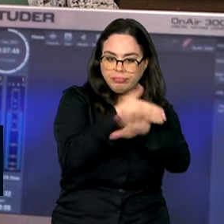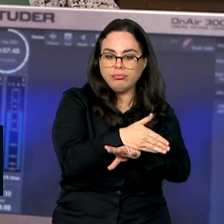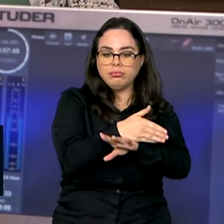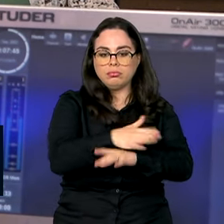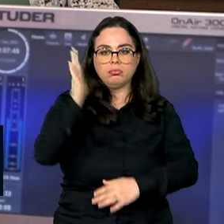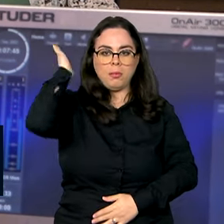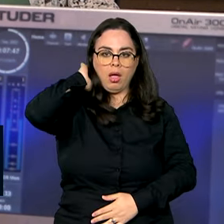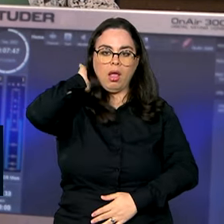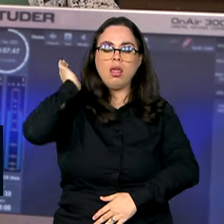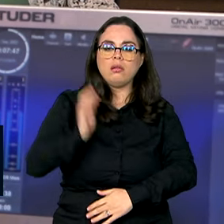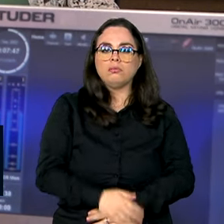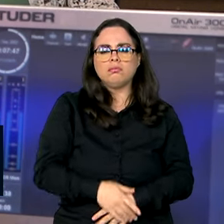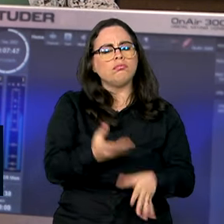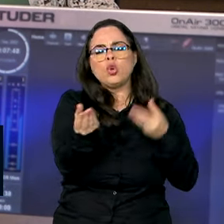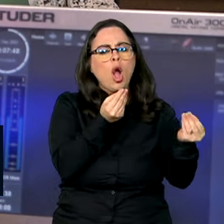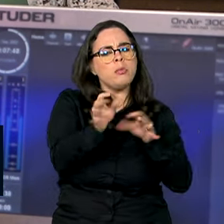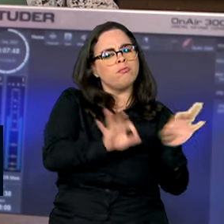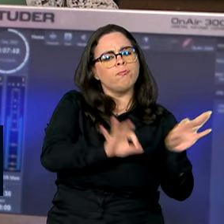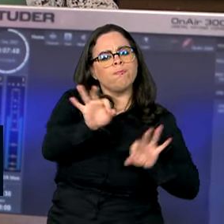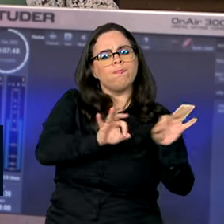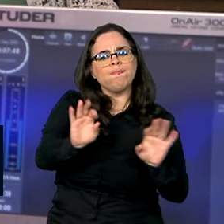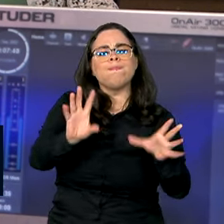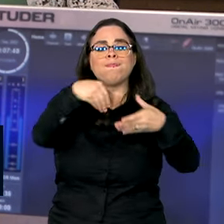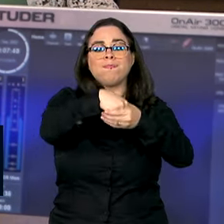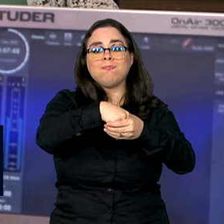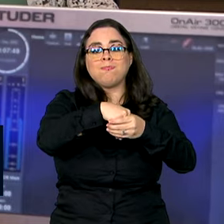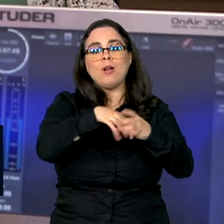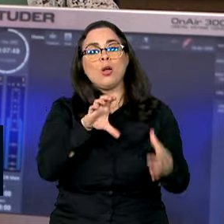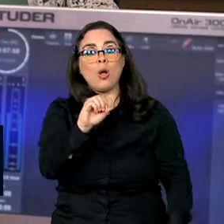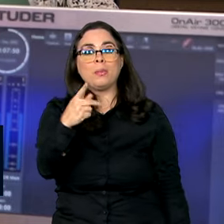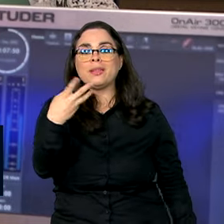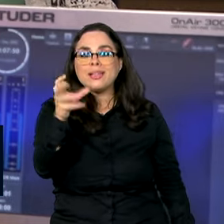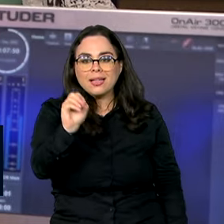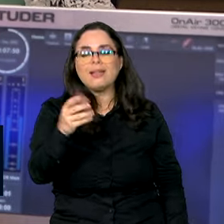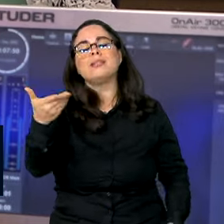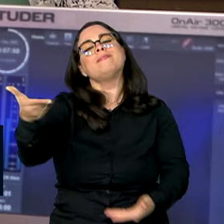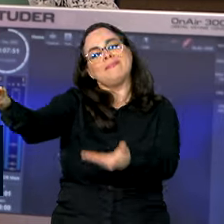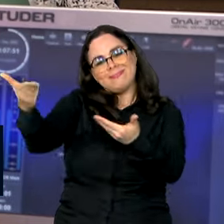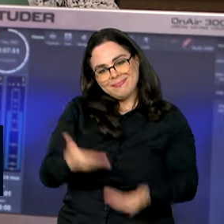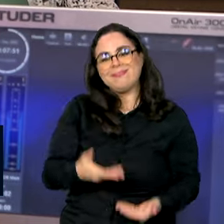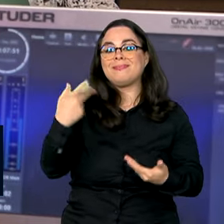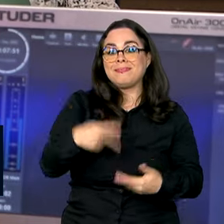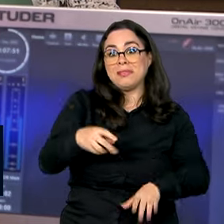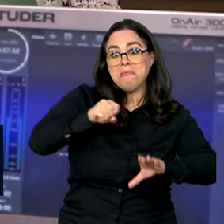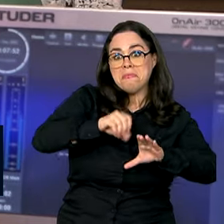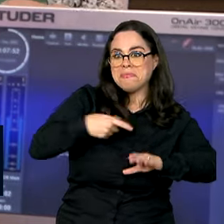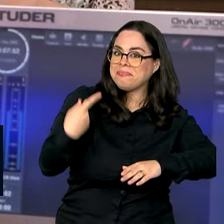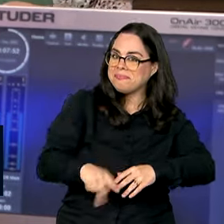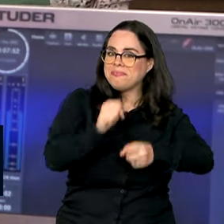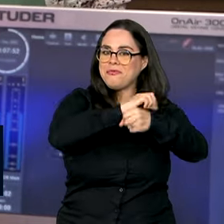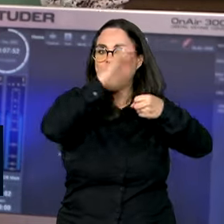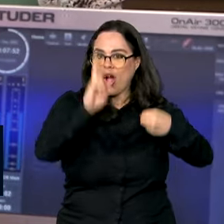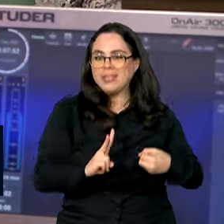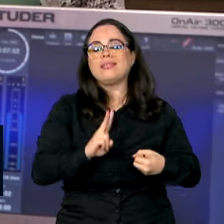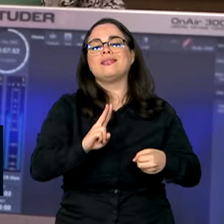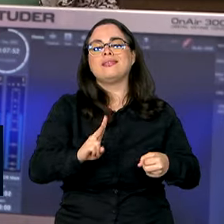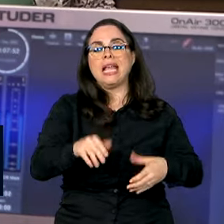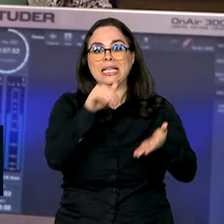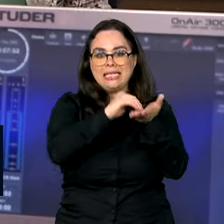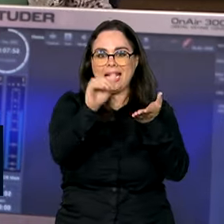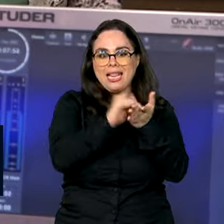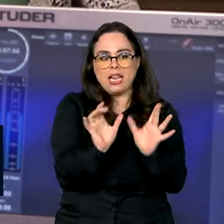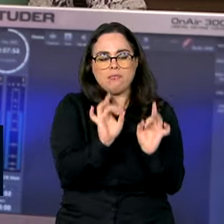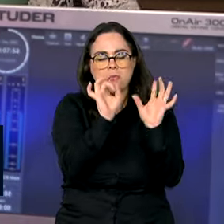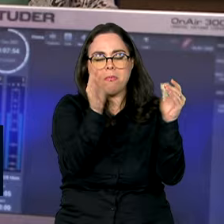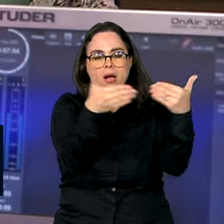E para falarmos sobre os preparativos para a Conferência do Clima, recebemos hoje ao vivo, na Voz do Brasil, o secretário extraordinário para a